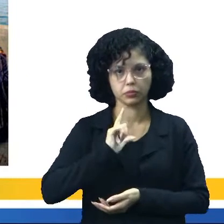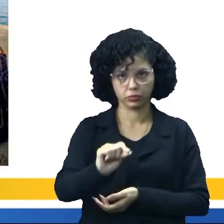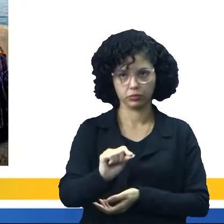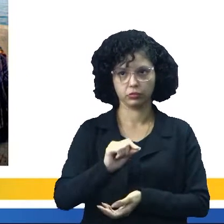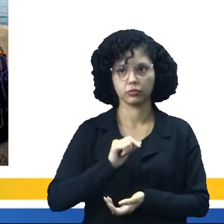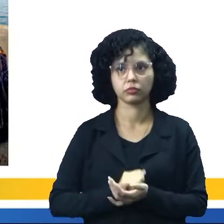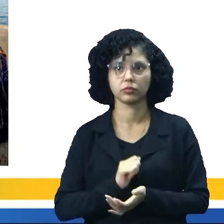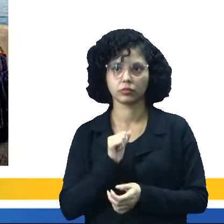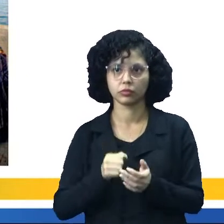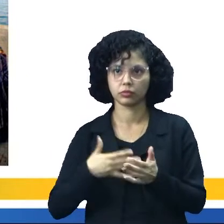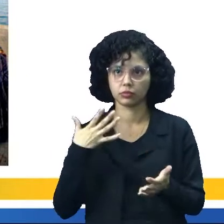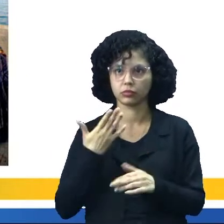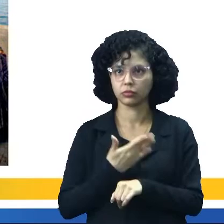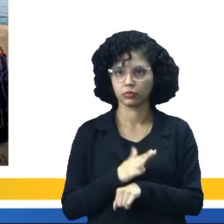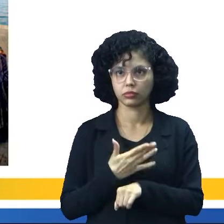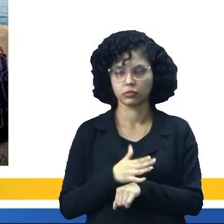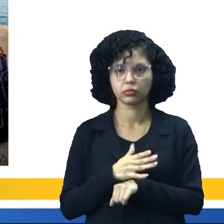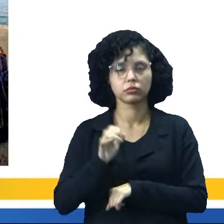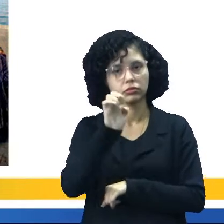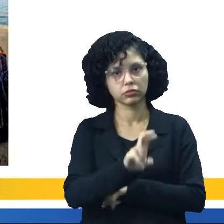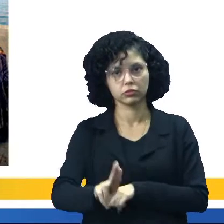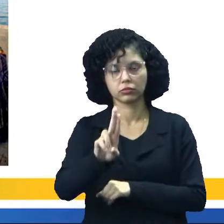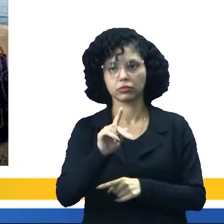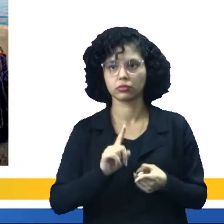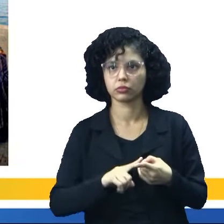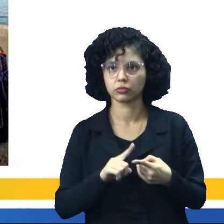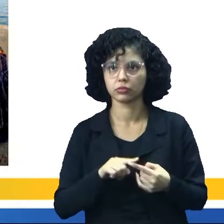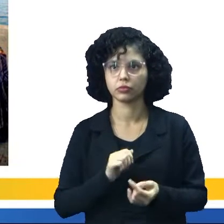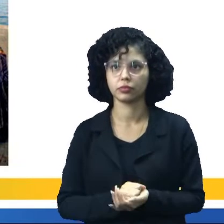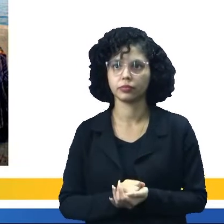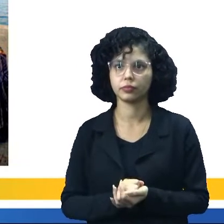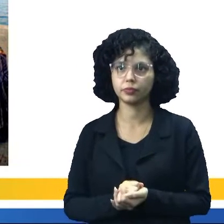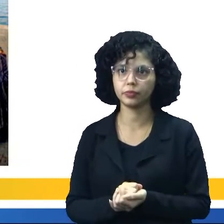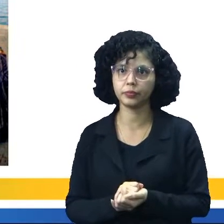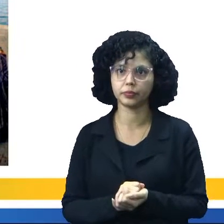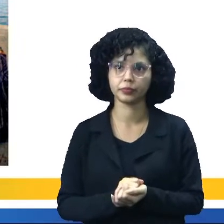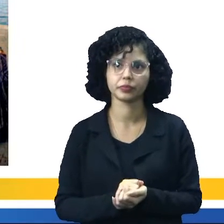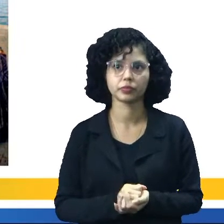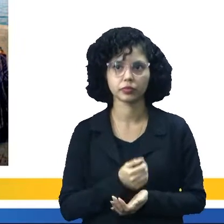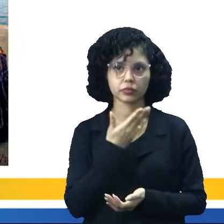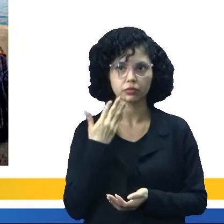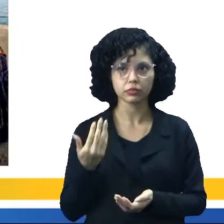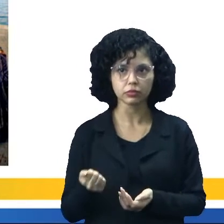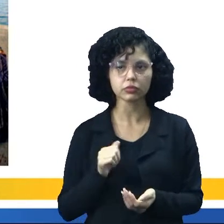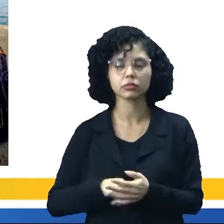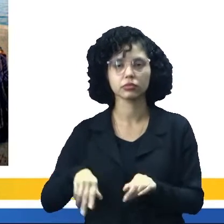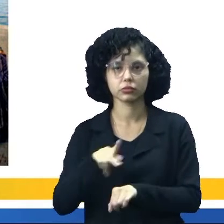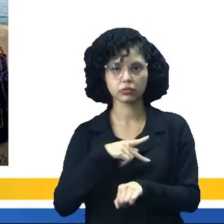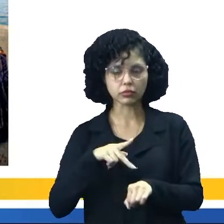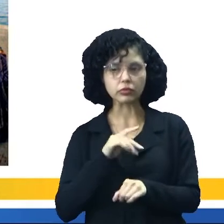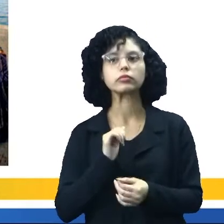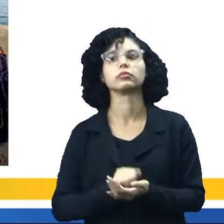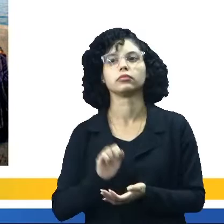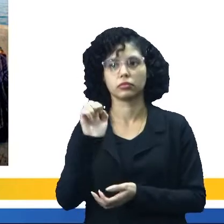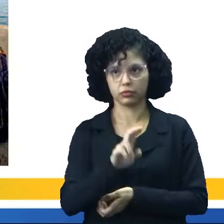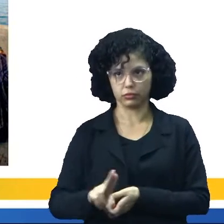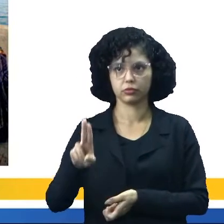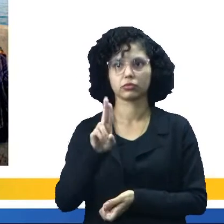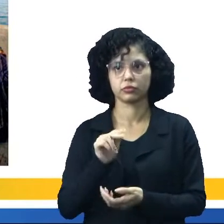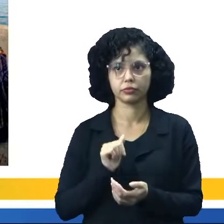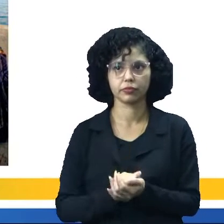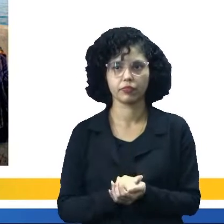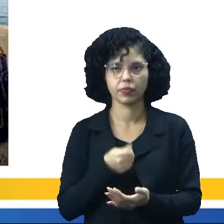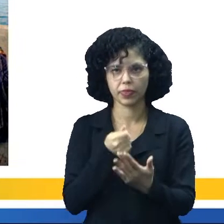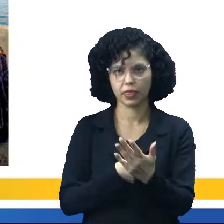saída, era muito praticada na Europa, porque ela aliviava, né, o país, os países europeus,